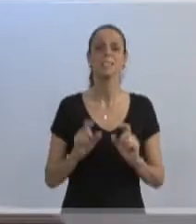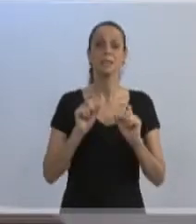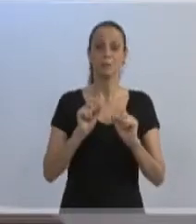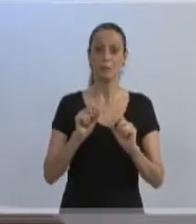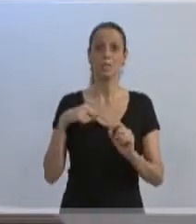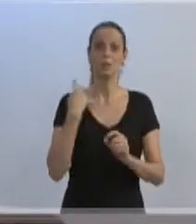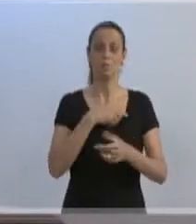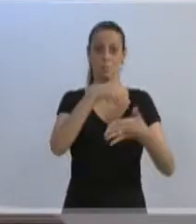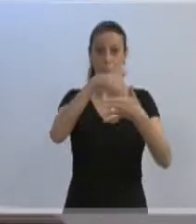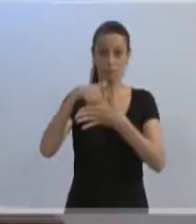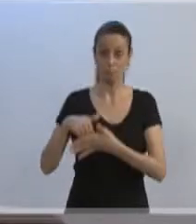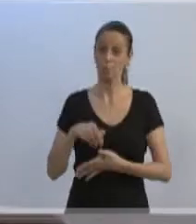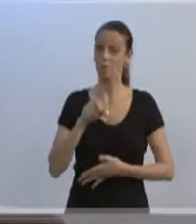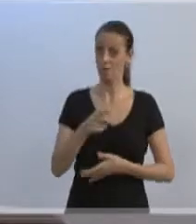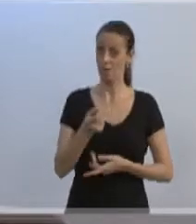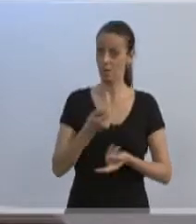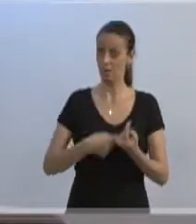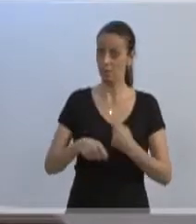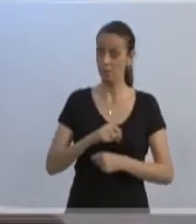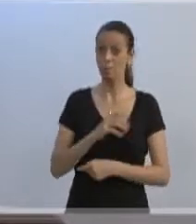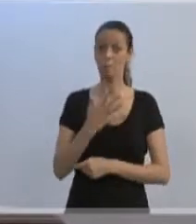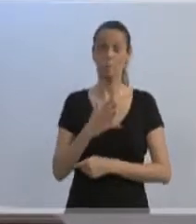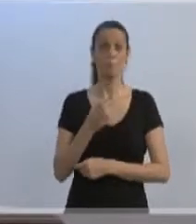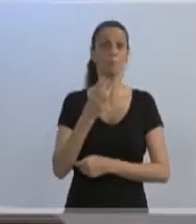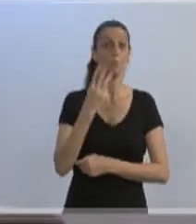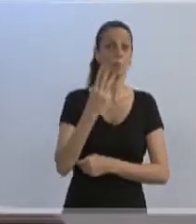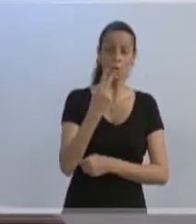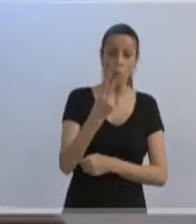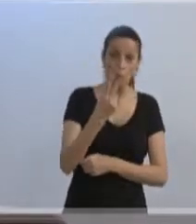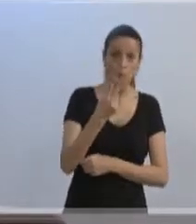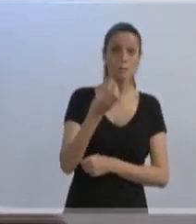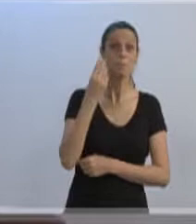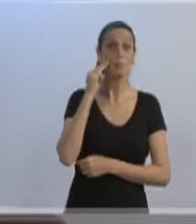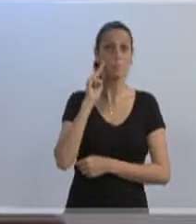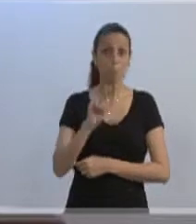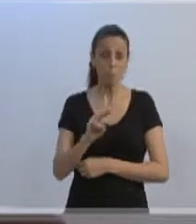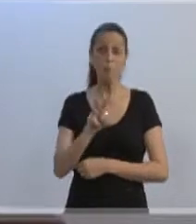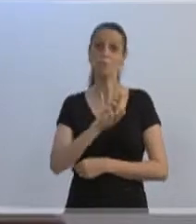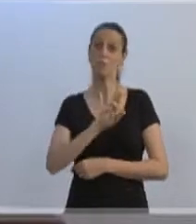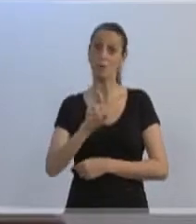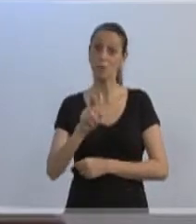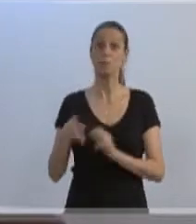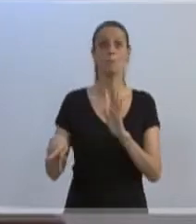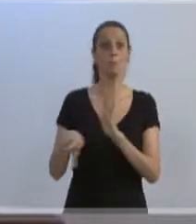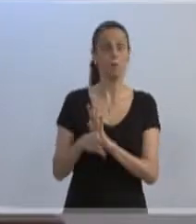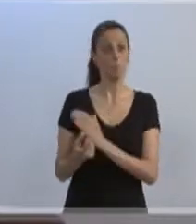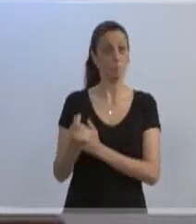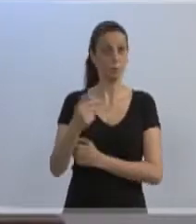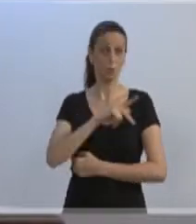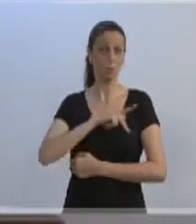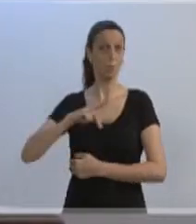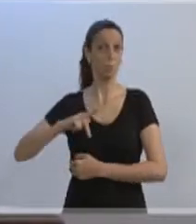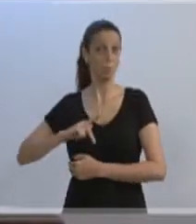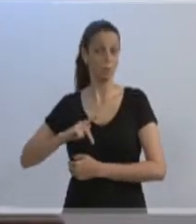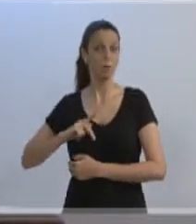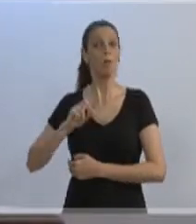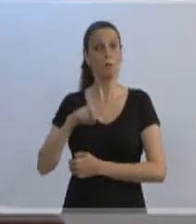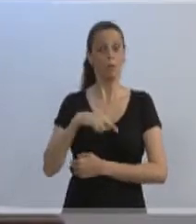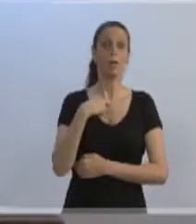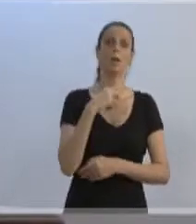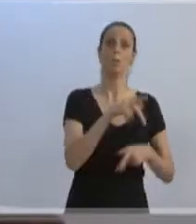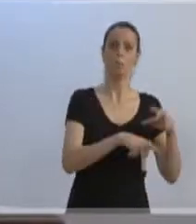é uma economia de aproximadamente 2 milhões de reais dos cofres públicos e dos cofres públicos são os impostos